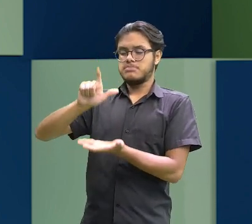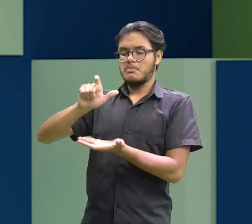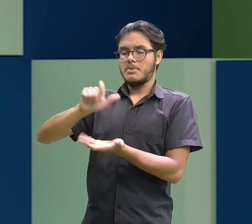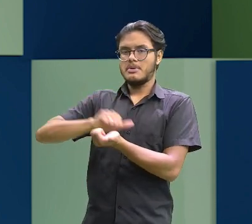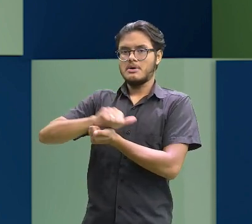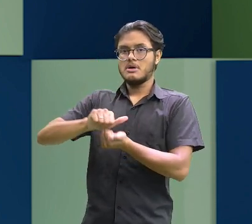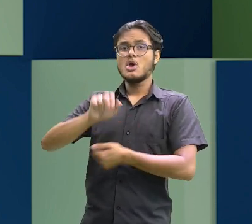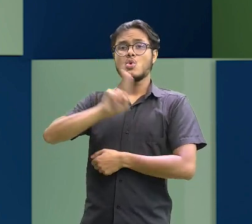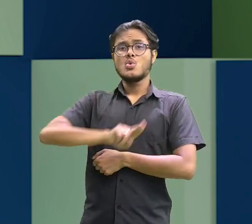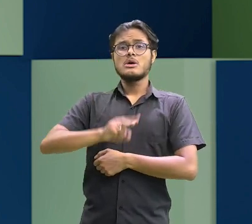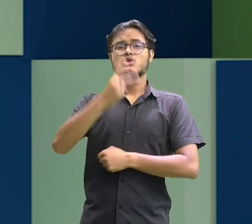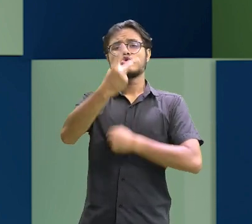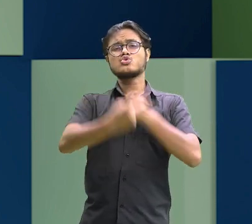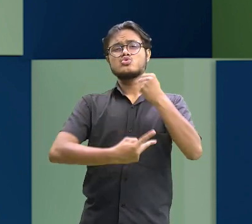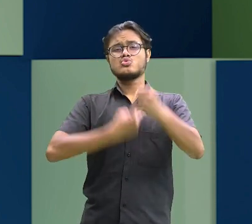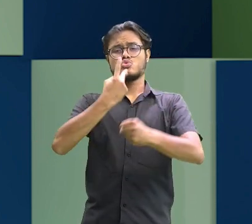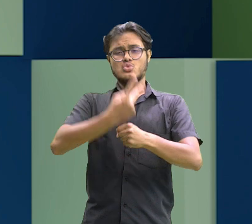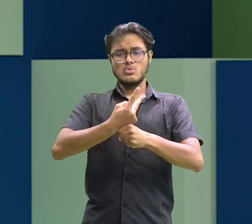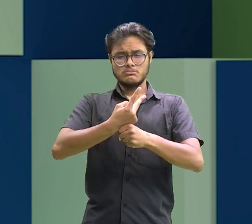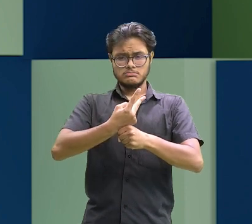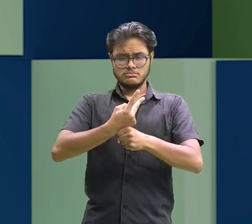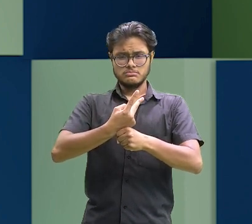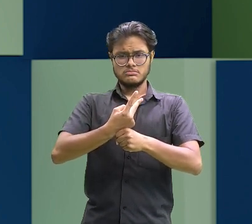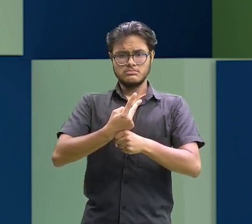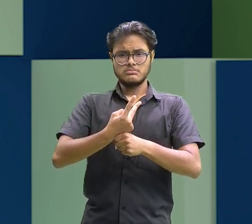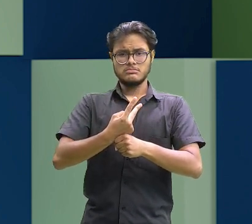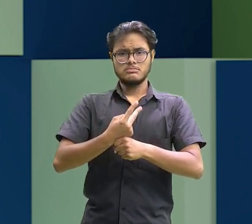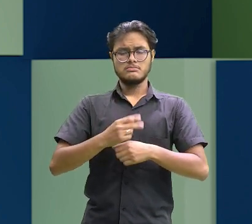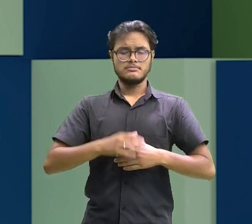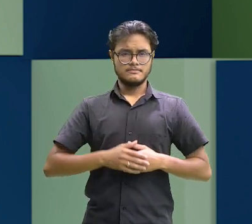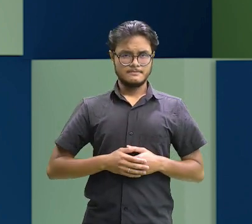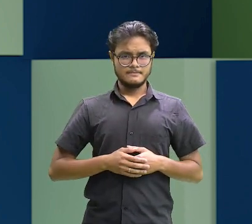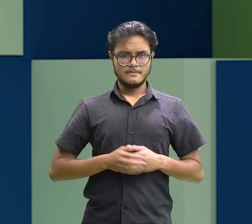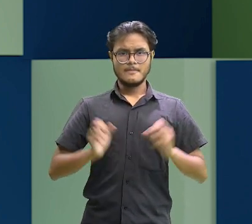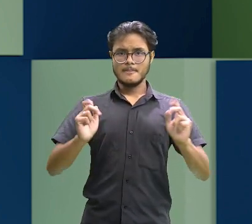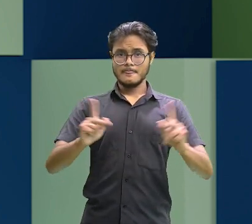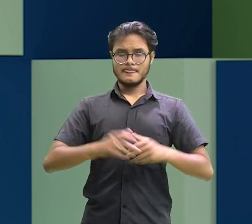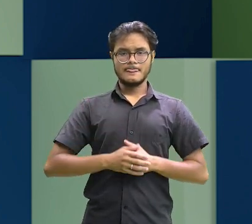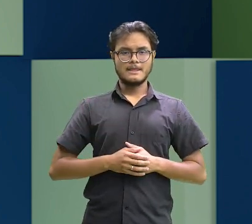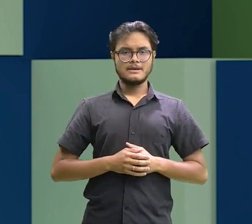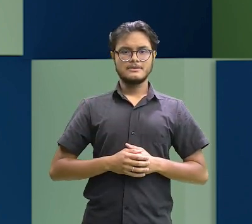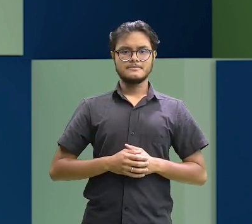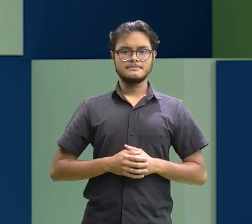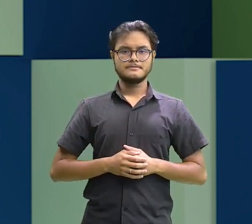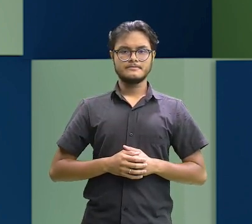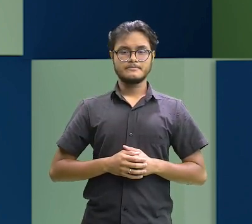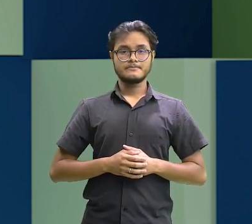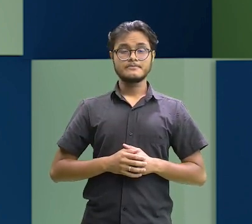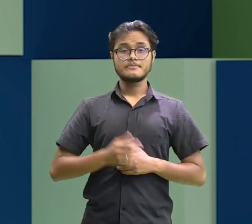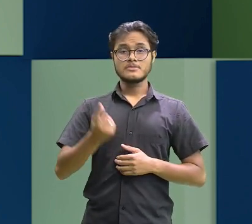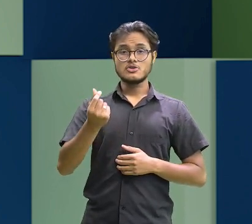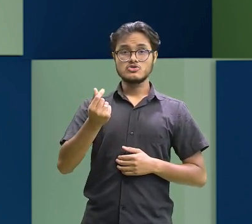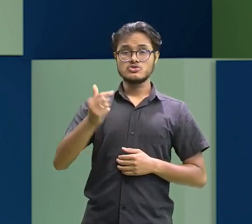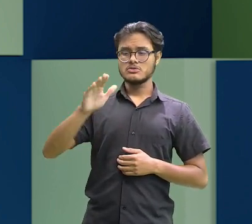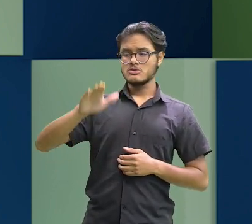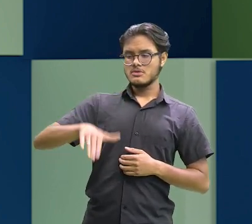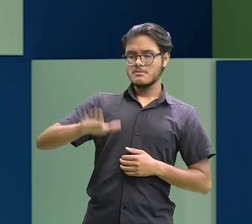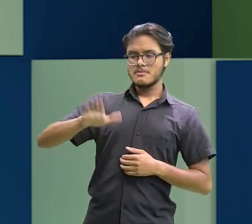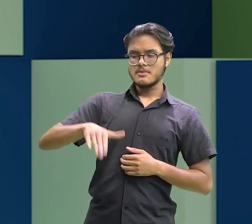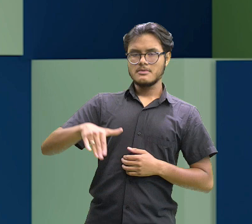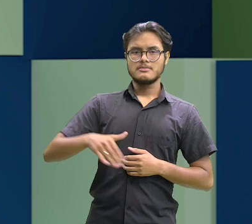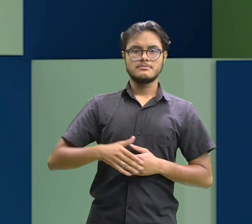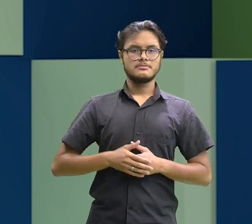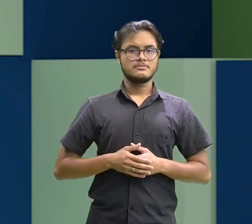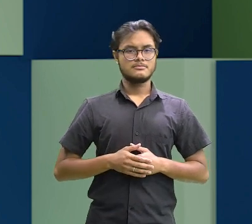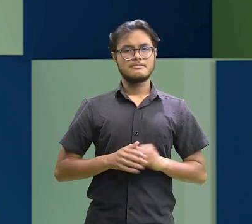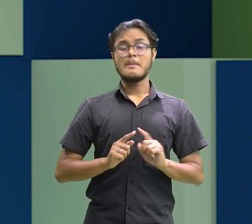2 anos, livre de hormônios e com baixo custo. O diafragma não apresenta um alto índice